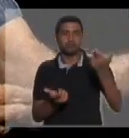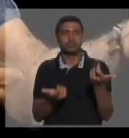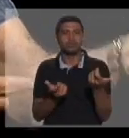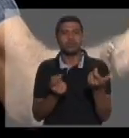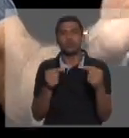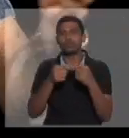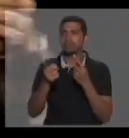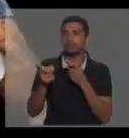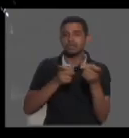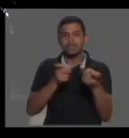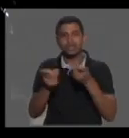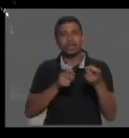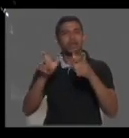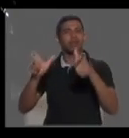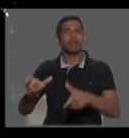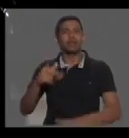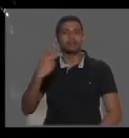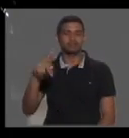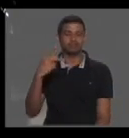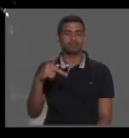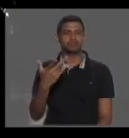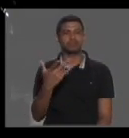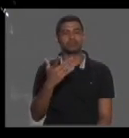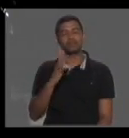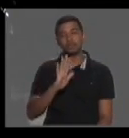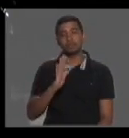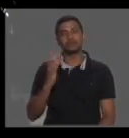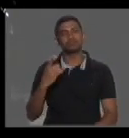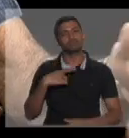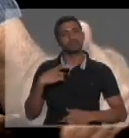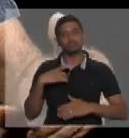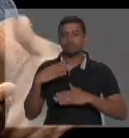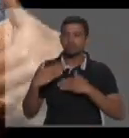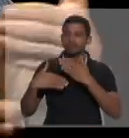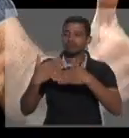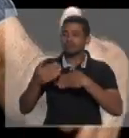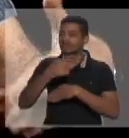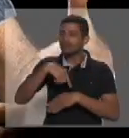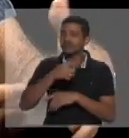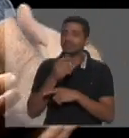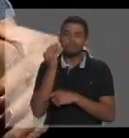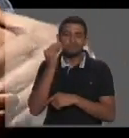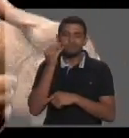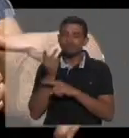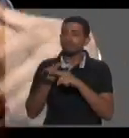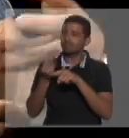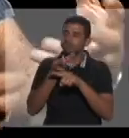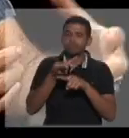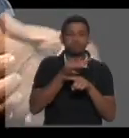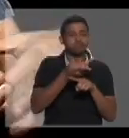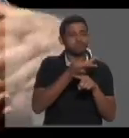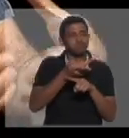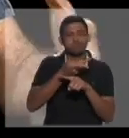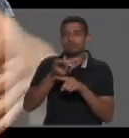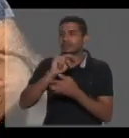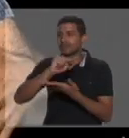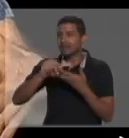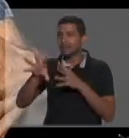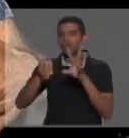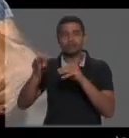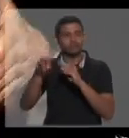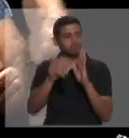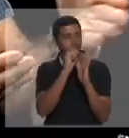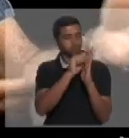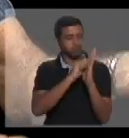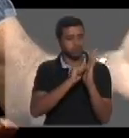pesquisa era uma espada que esteve na Guerra do Paraguai. Durante o trabalho de pesquisa de possíveis conteúdos para